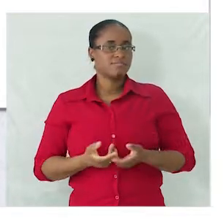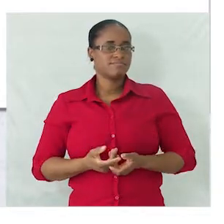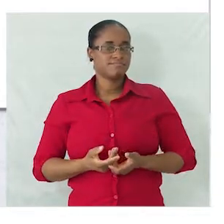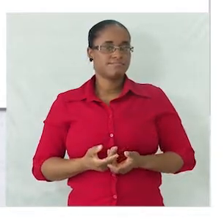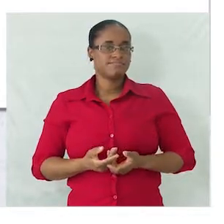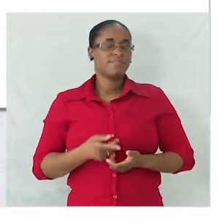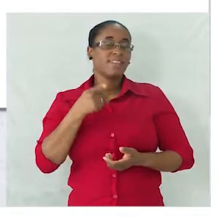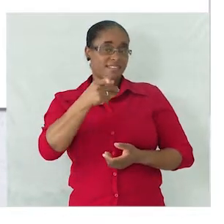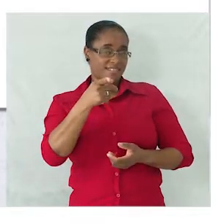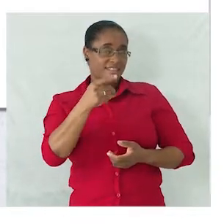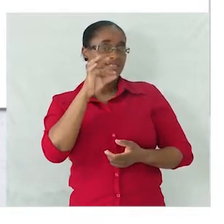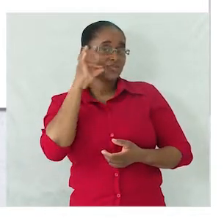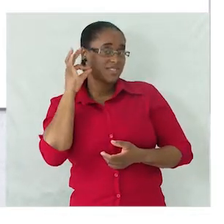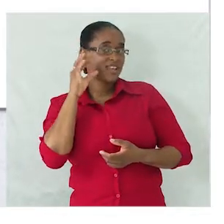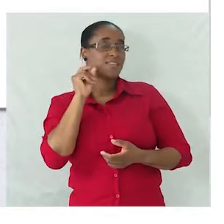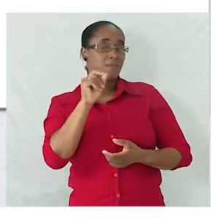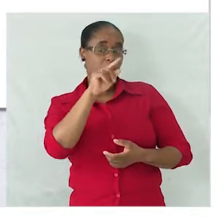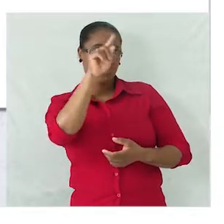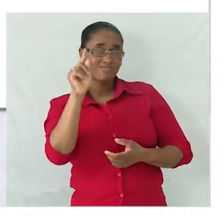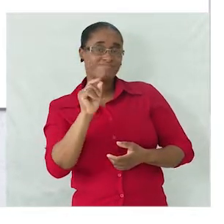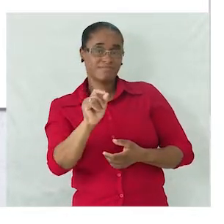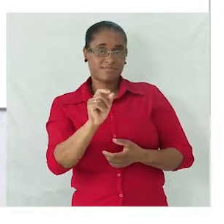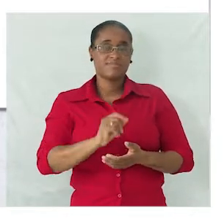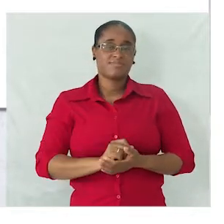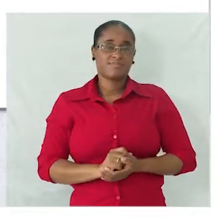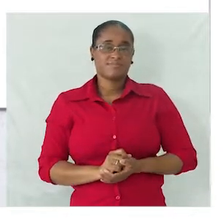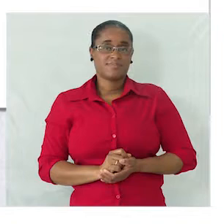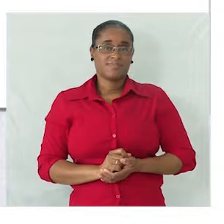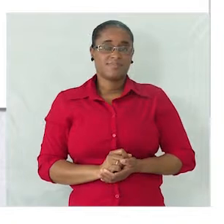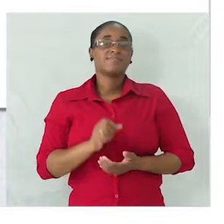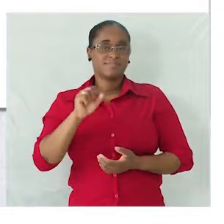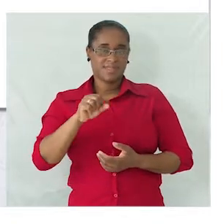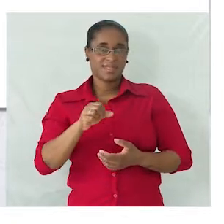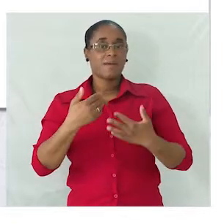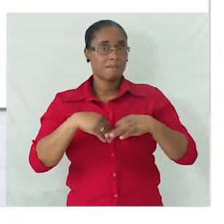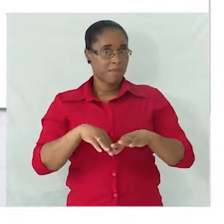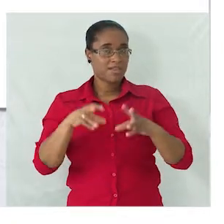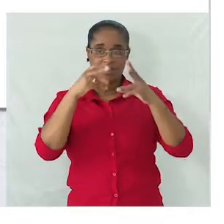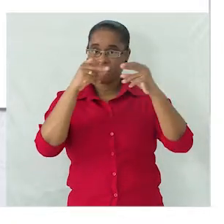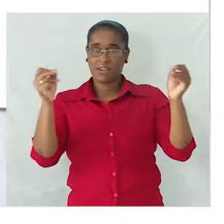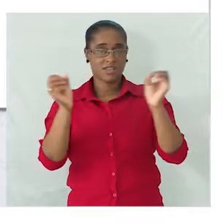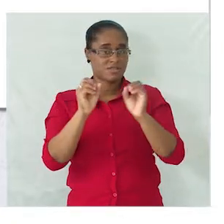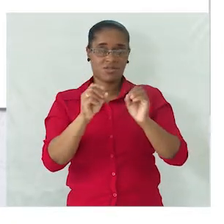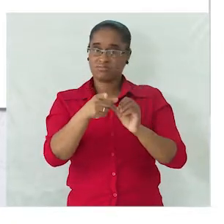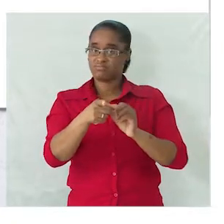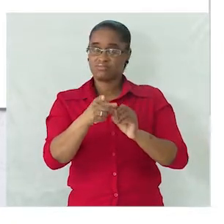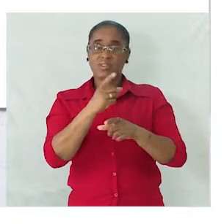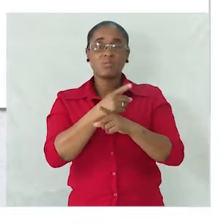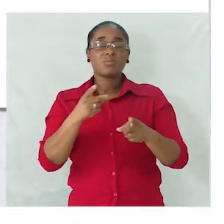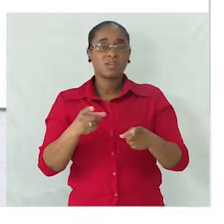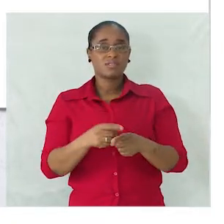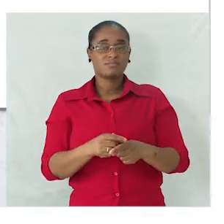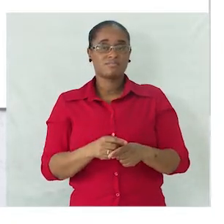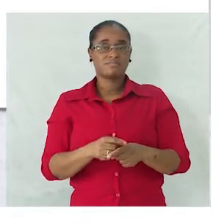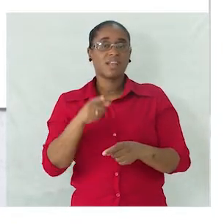Pois temos aqui o sinal de pontuação, ponto de interrogação, não é? Sim, mas ainda não é a frase. Por quê? Ora,